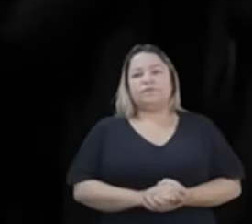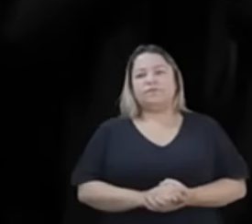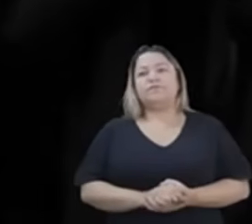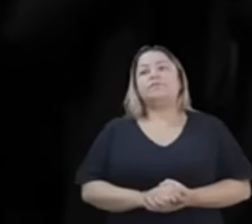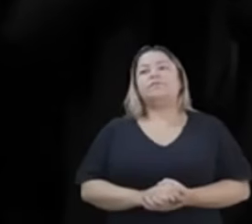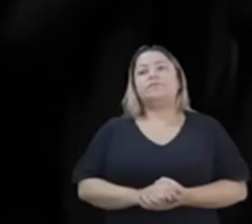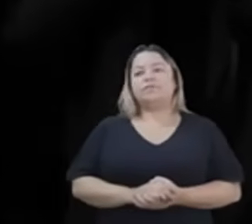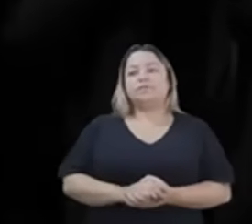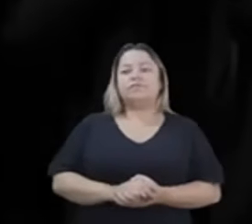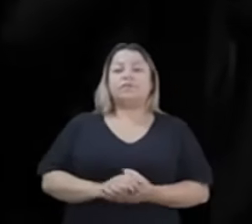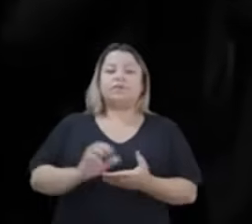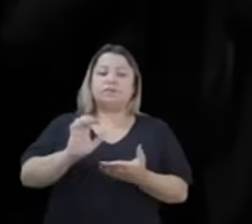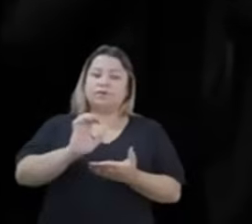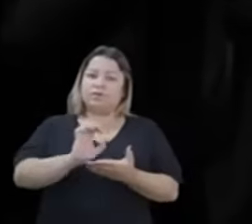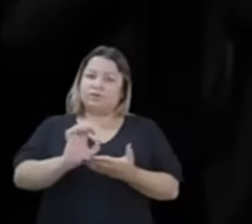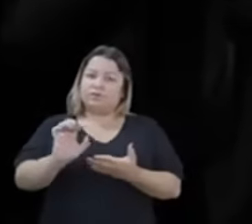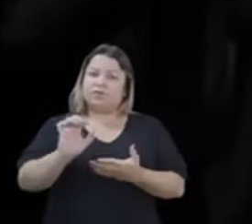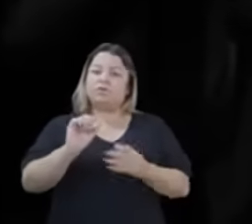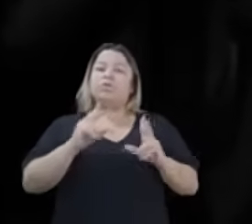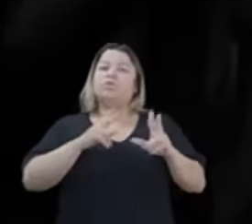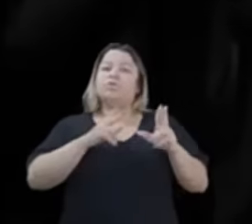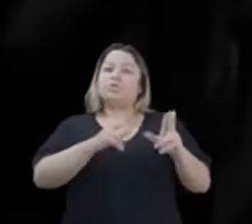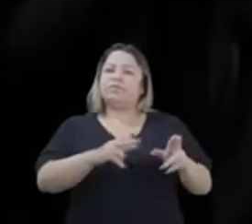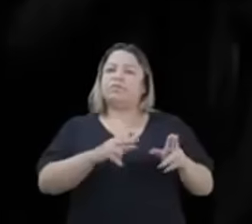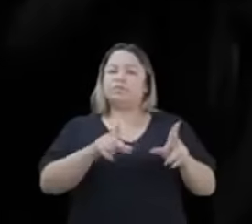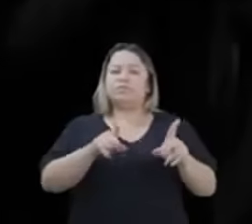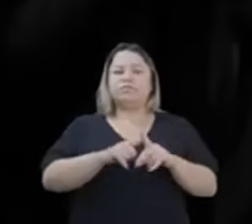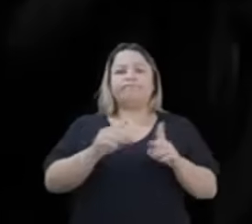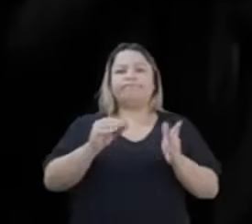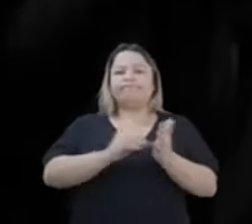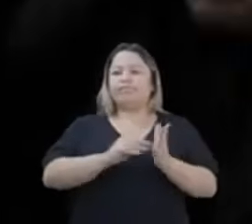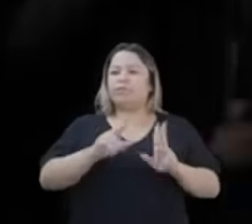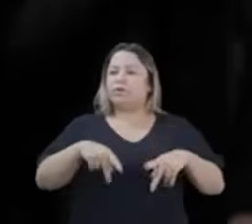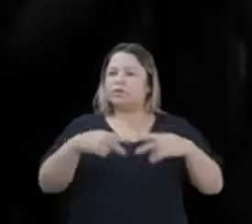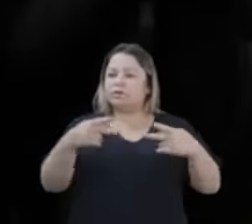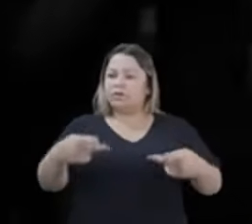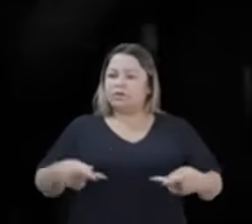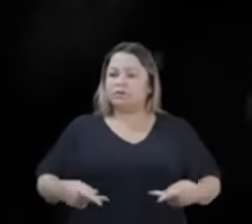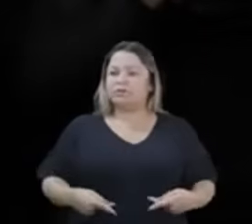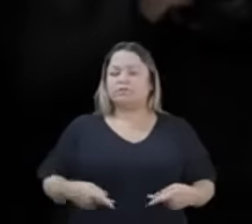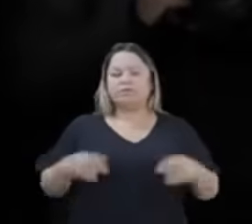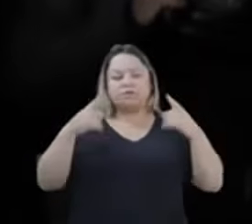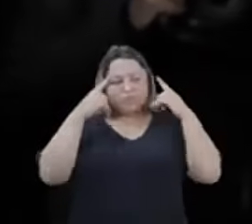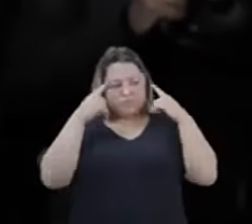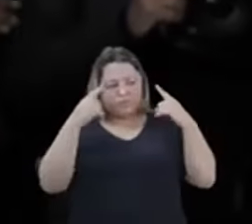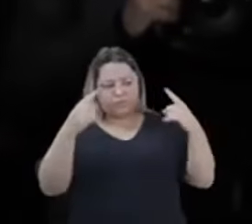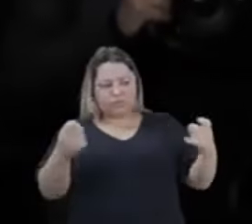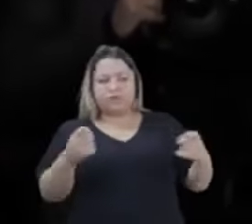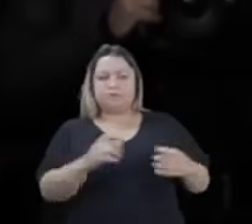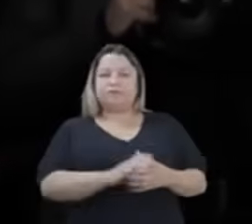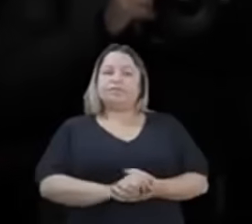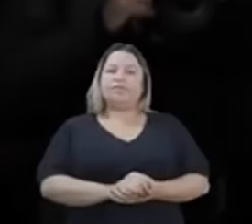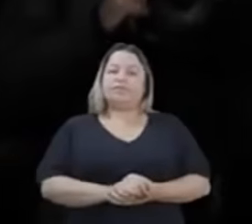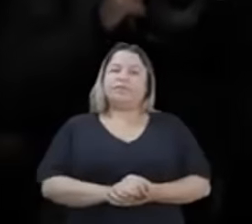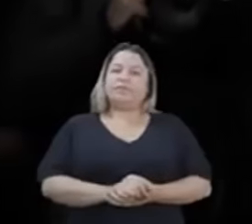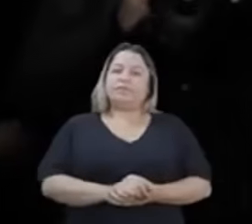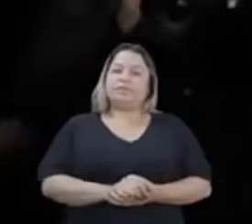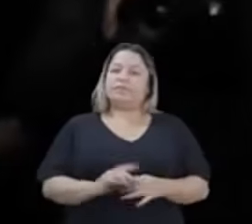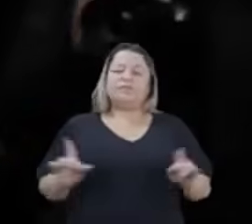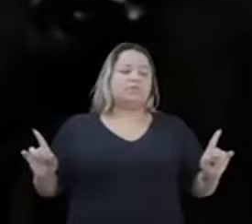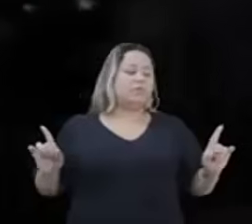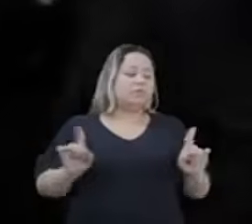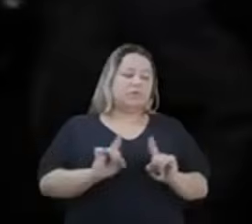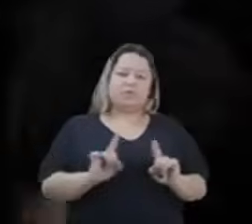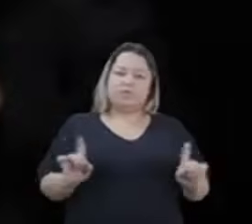Tratando imigrantes de forma desumana, de forma violenta. Não